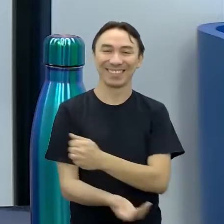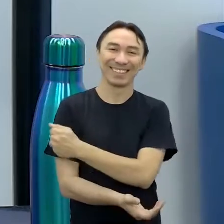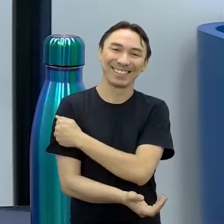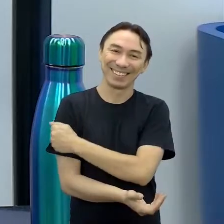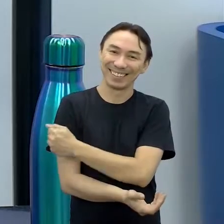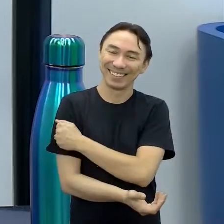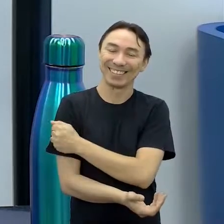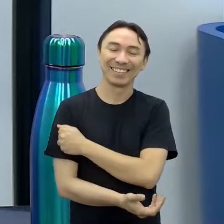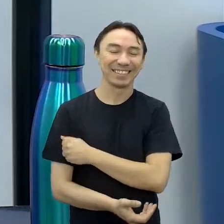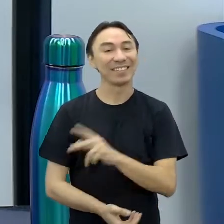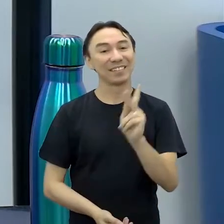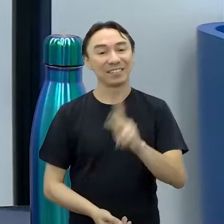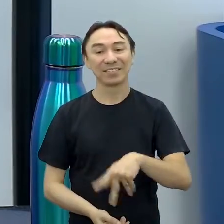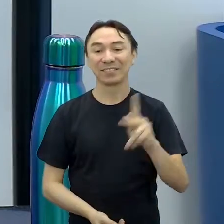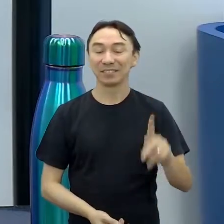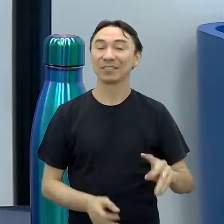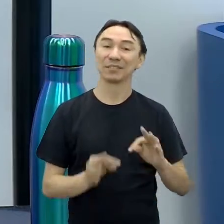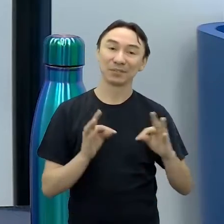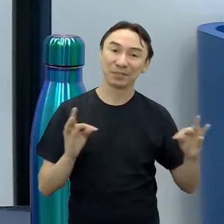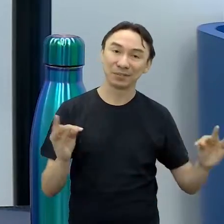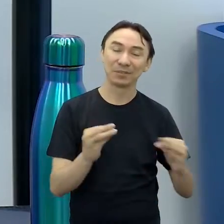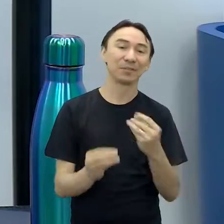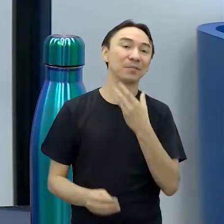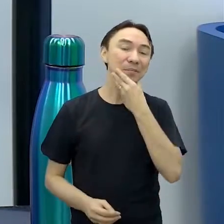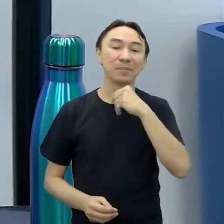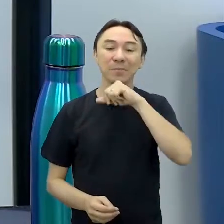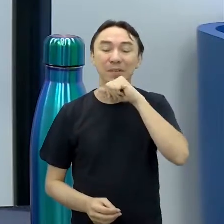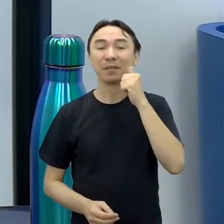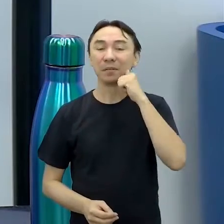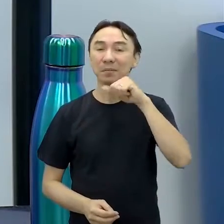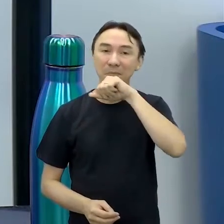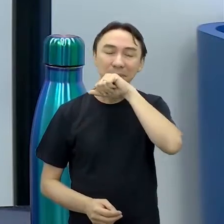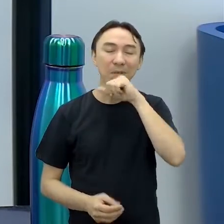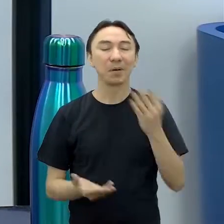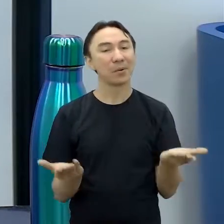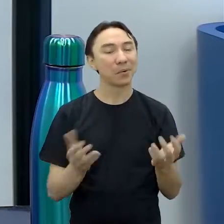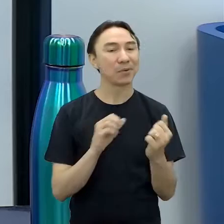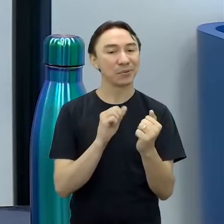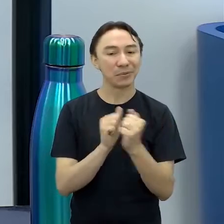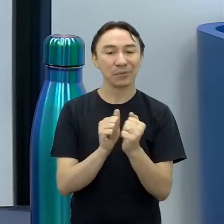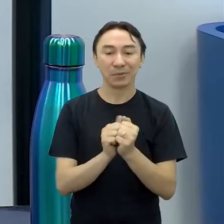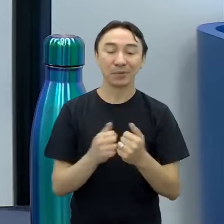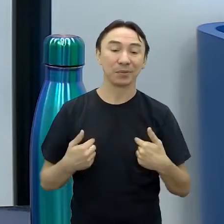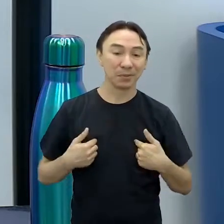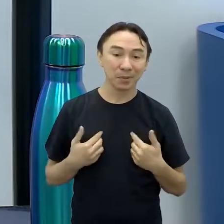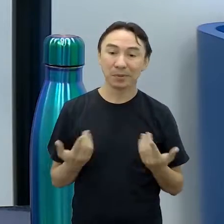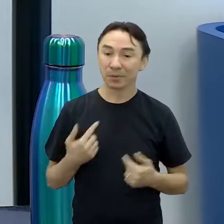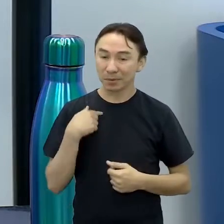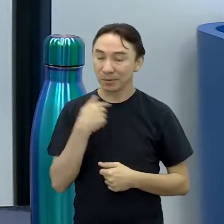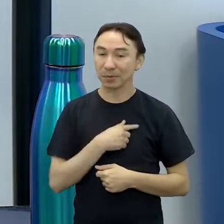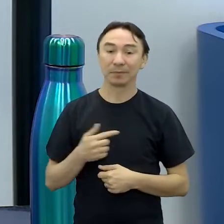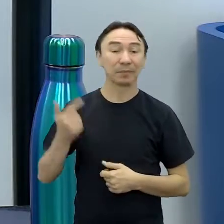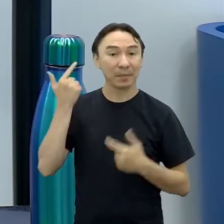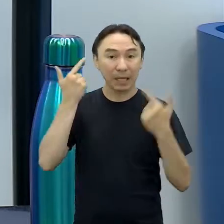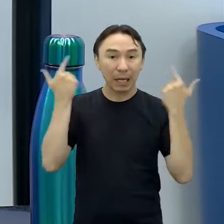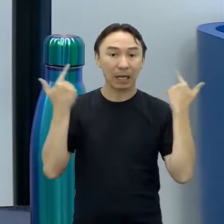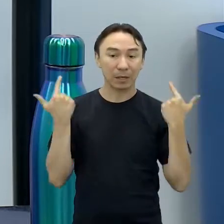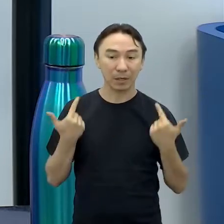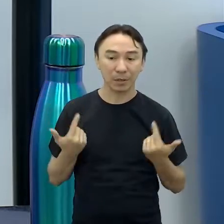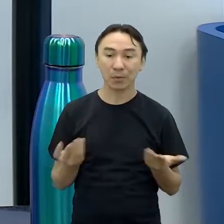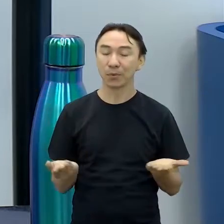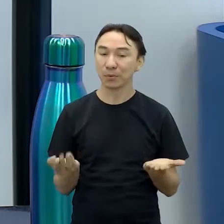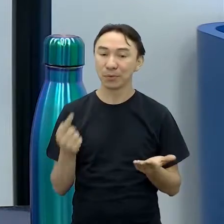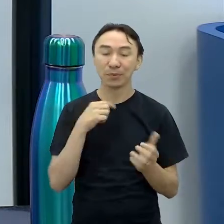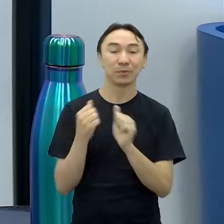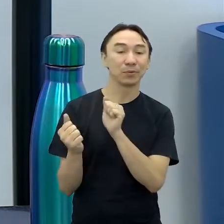professores, pais que nos acompanham, tudo bem? Sou a professora Elaine, vou moderar a aula da professora Andreia e hoje